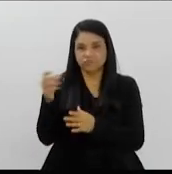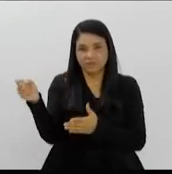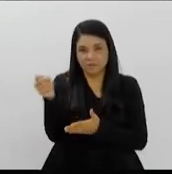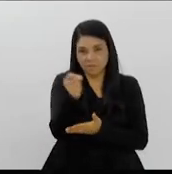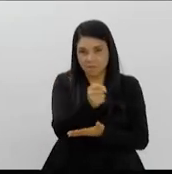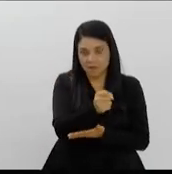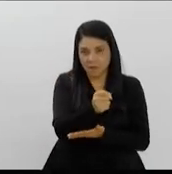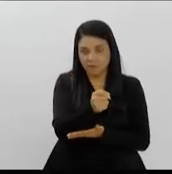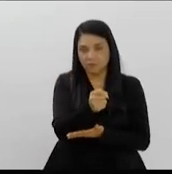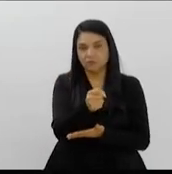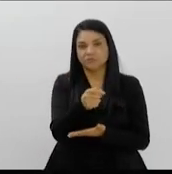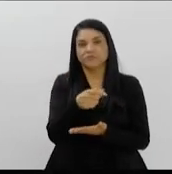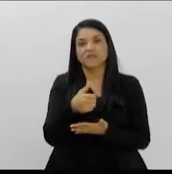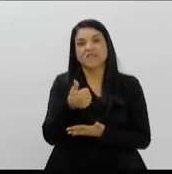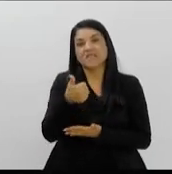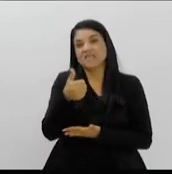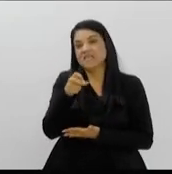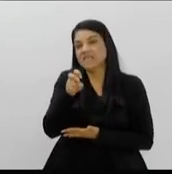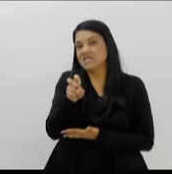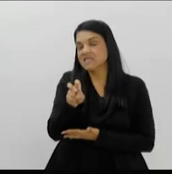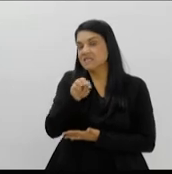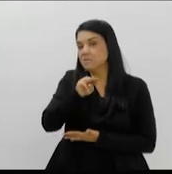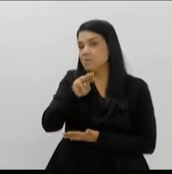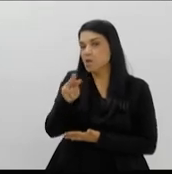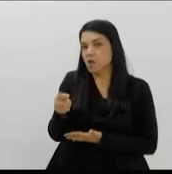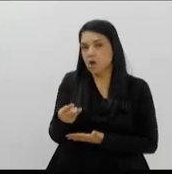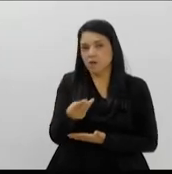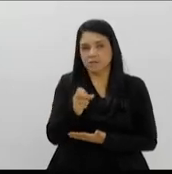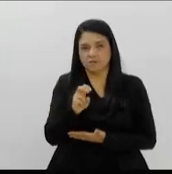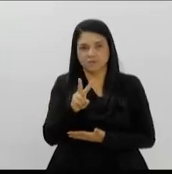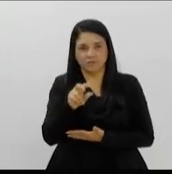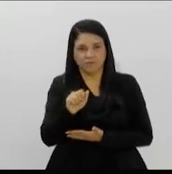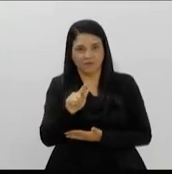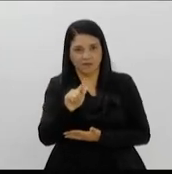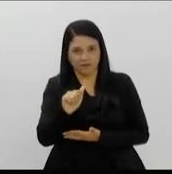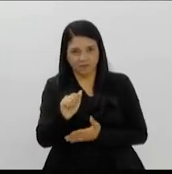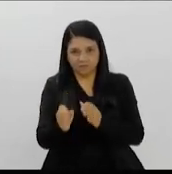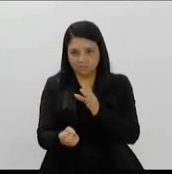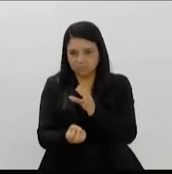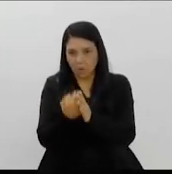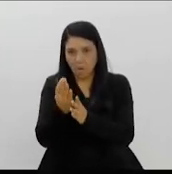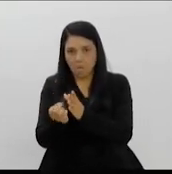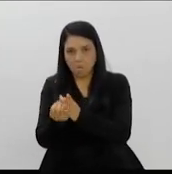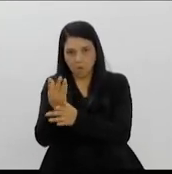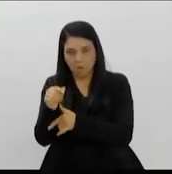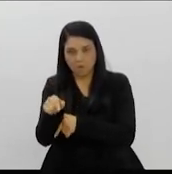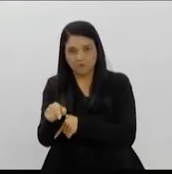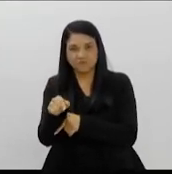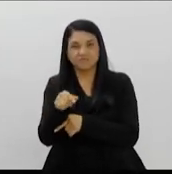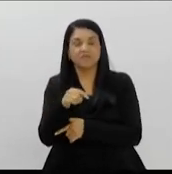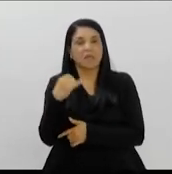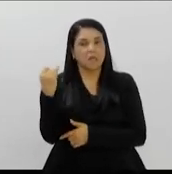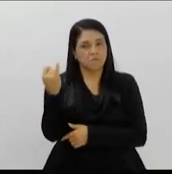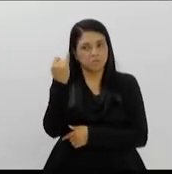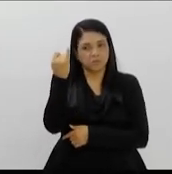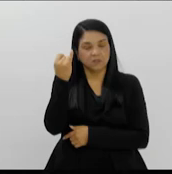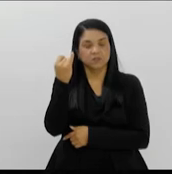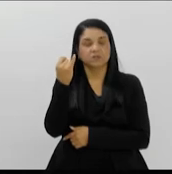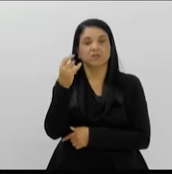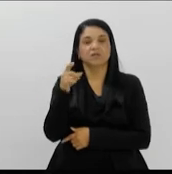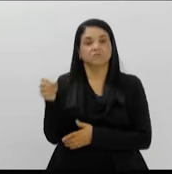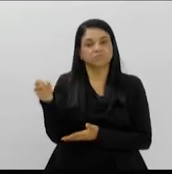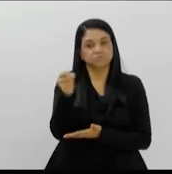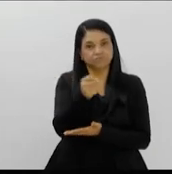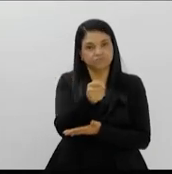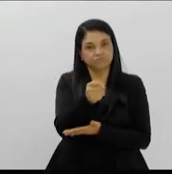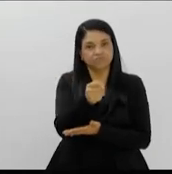15 milhões de vagas, das 15 milhões de vagas. Isso é muito importante, porque a cada emprego direto que